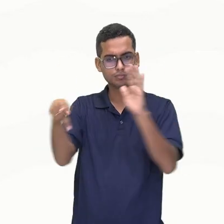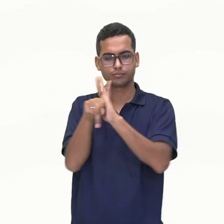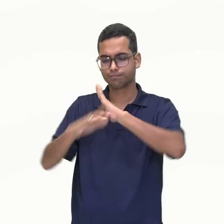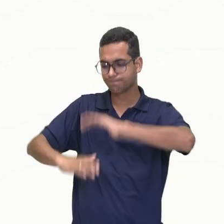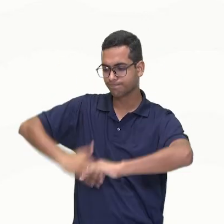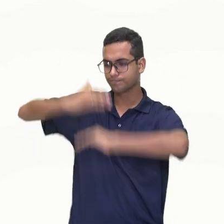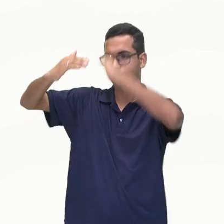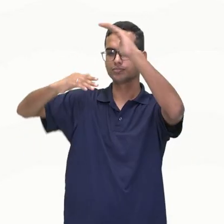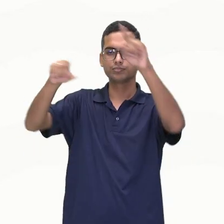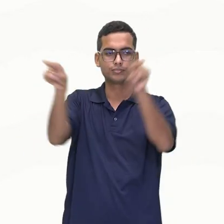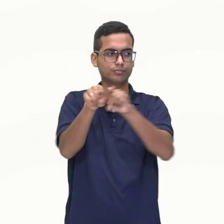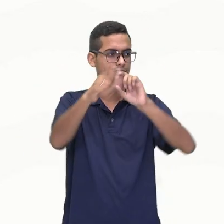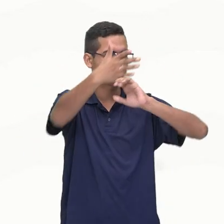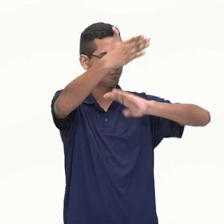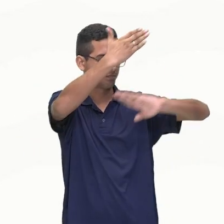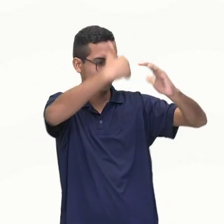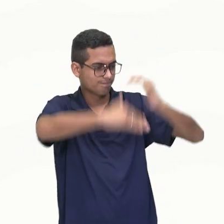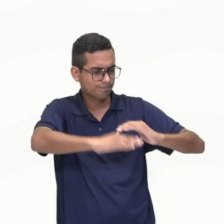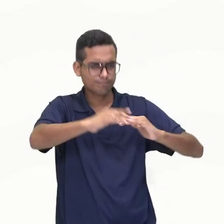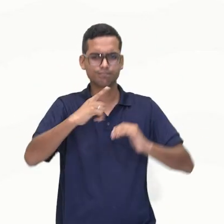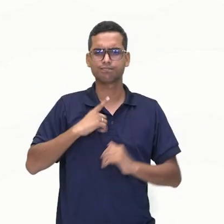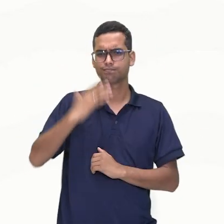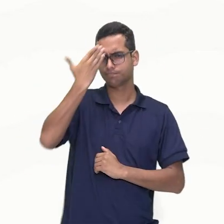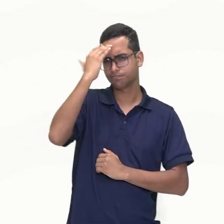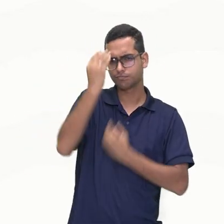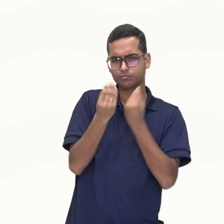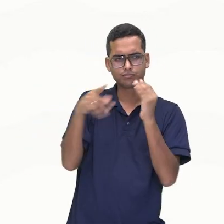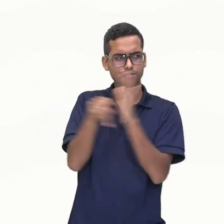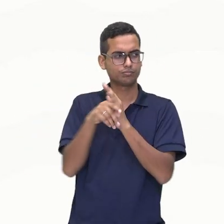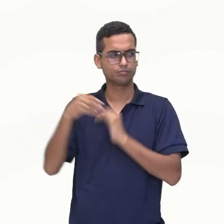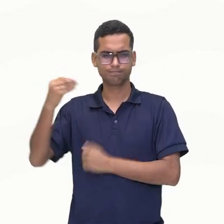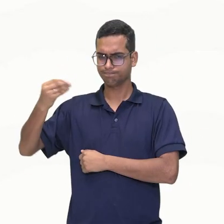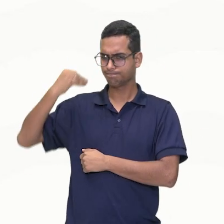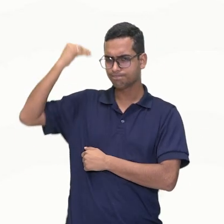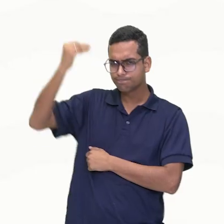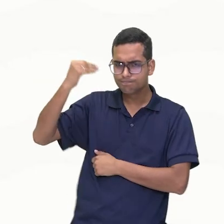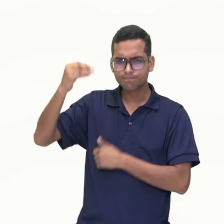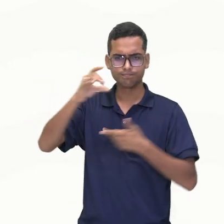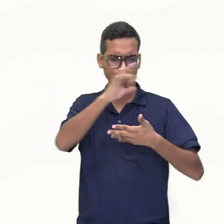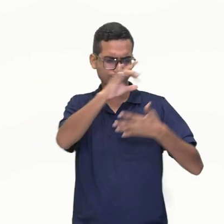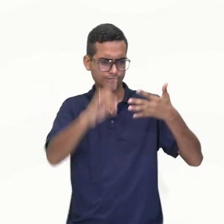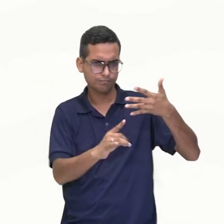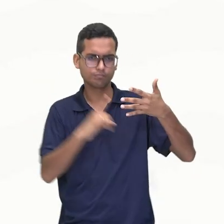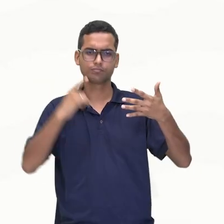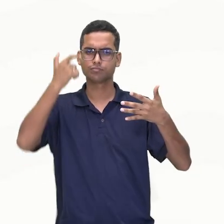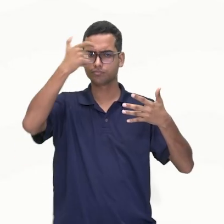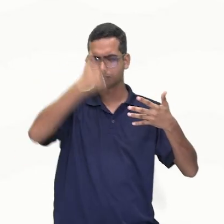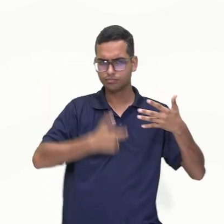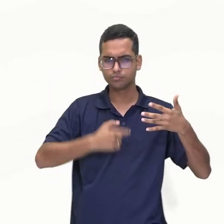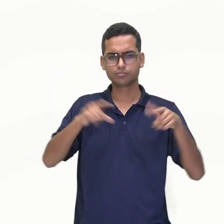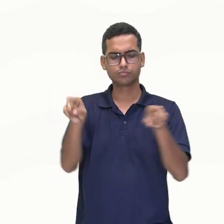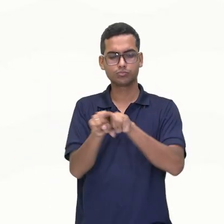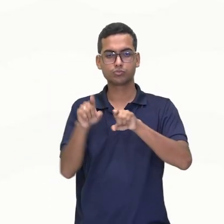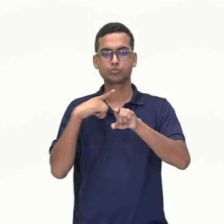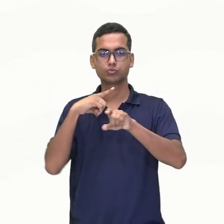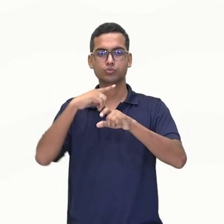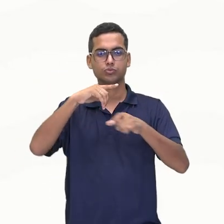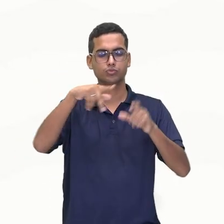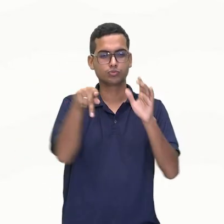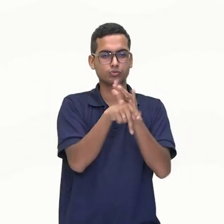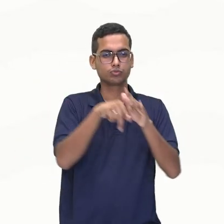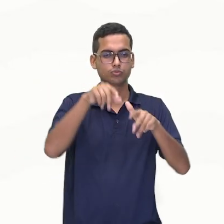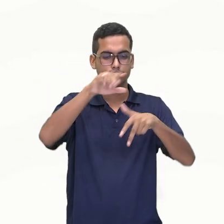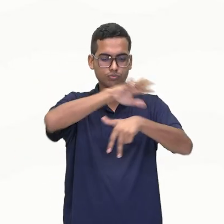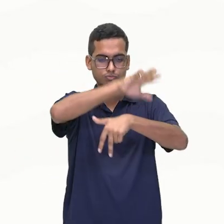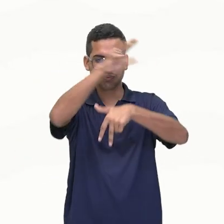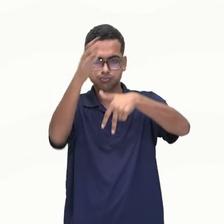eu vou passar a entender que cada experiência em que eu saio e troco de bolha, eu